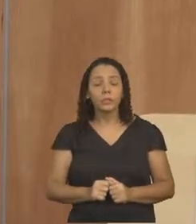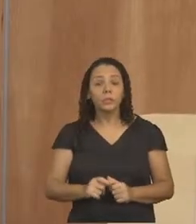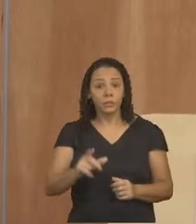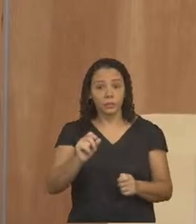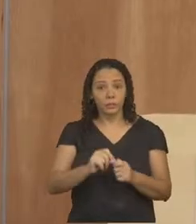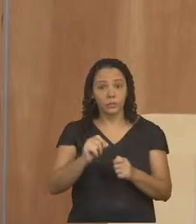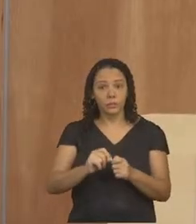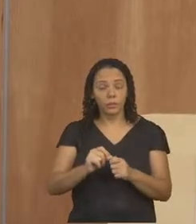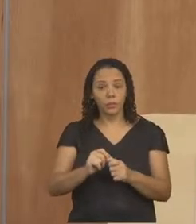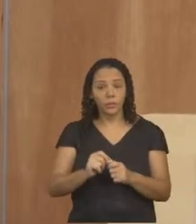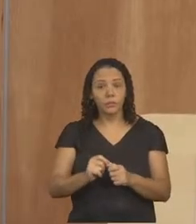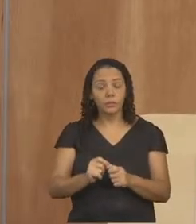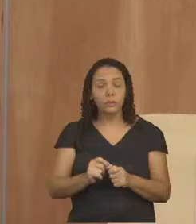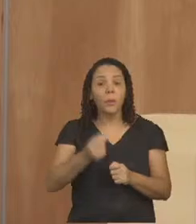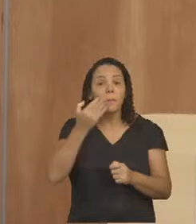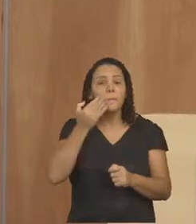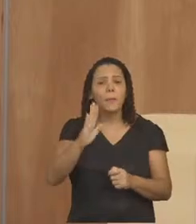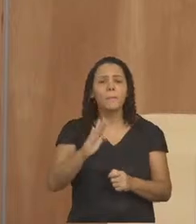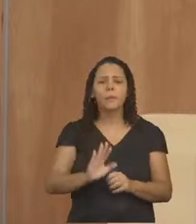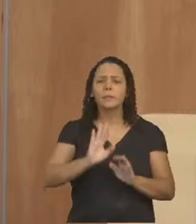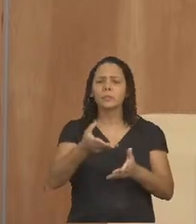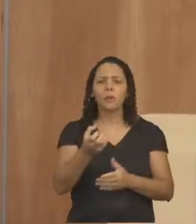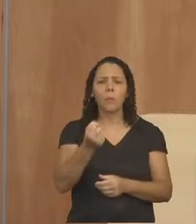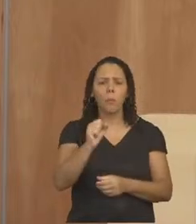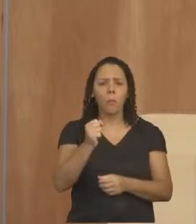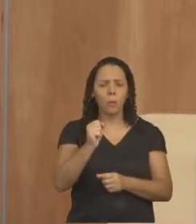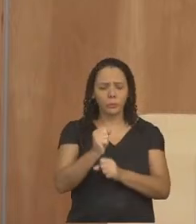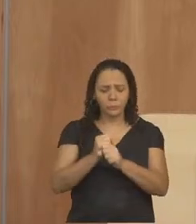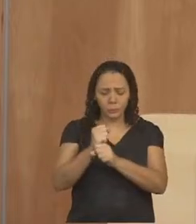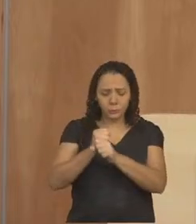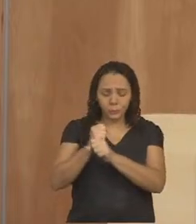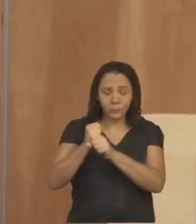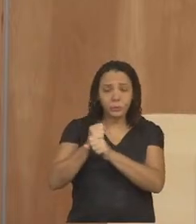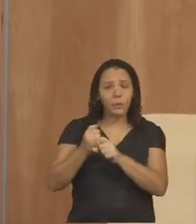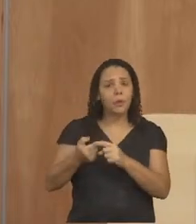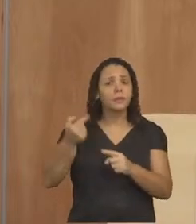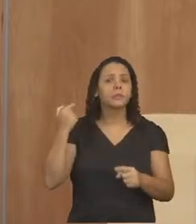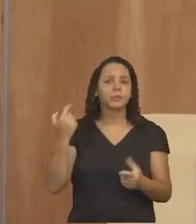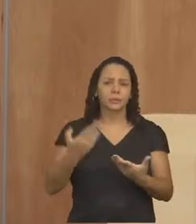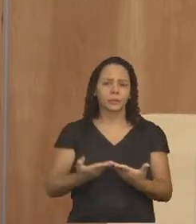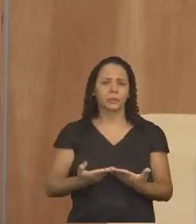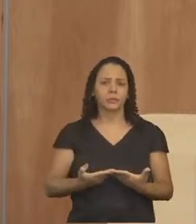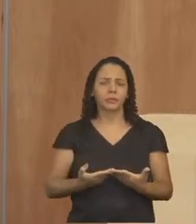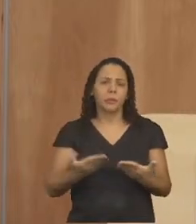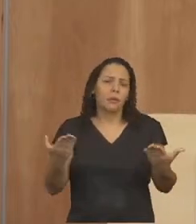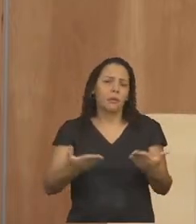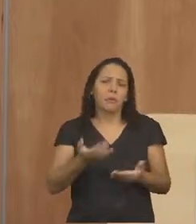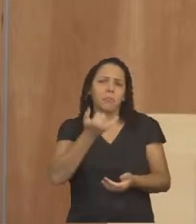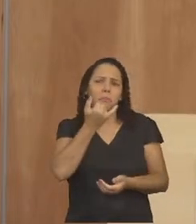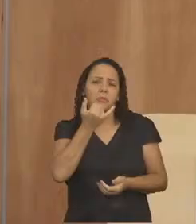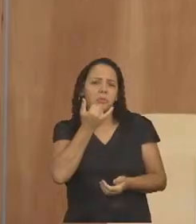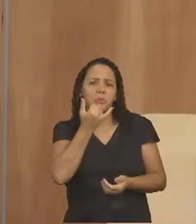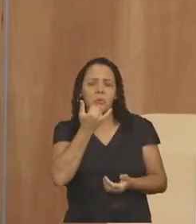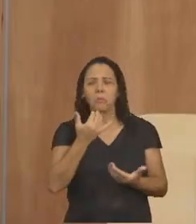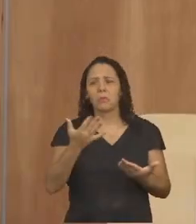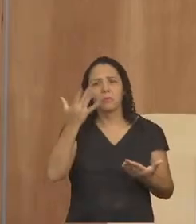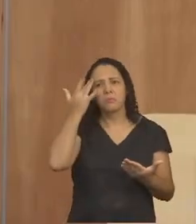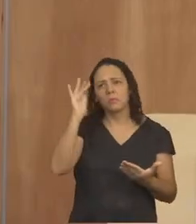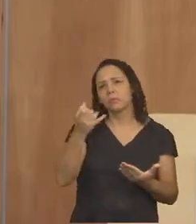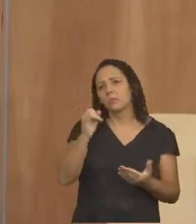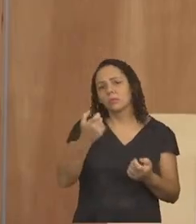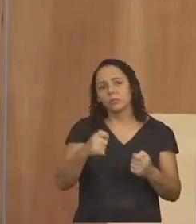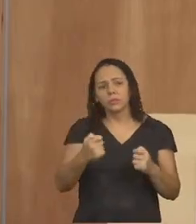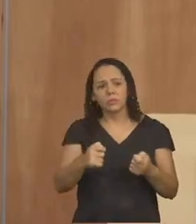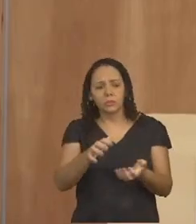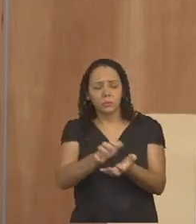governo há 8 anos prometeu. Essa é a sequência do governo. Agora não tem mais desculpa, né? Não sei se precisa construir um centro-dia